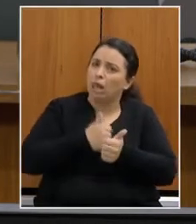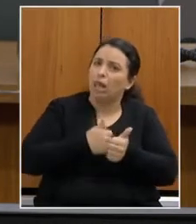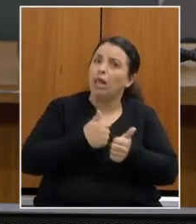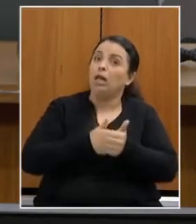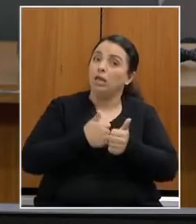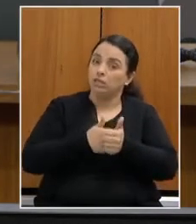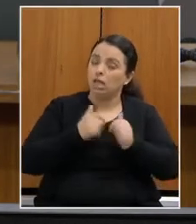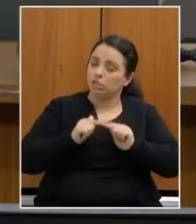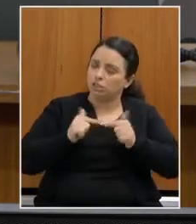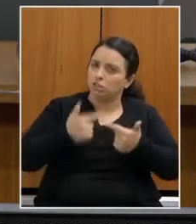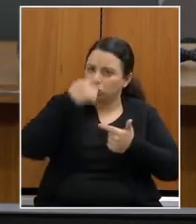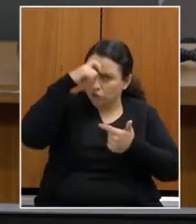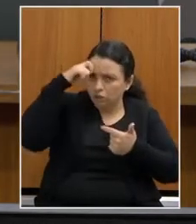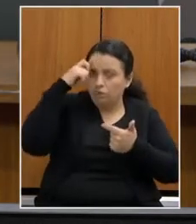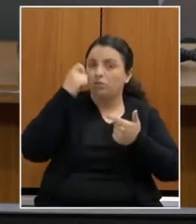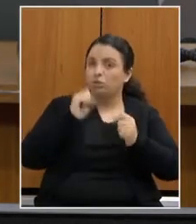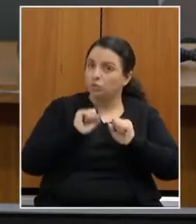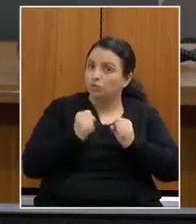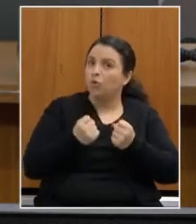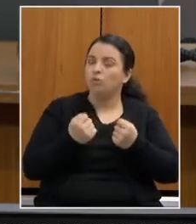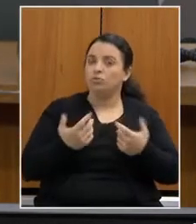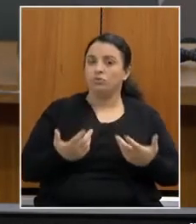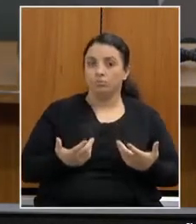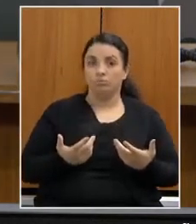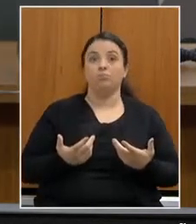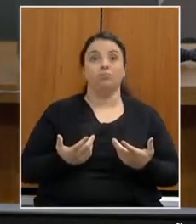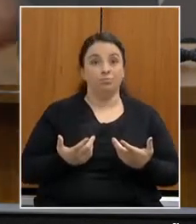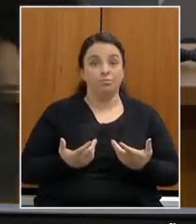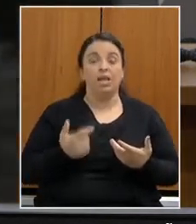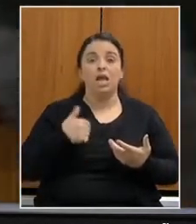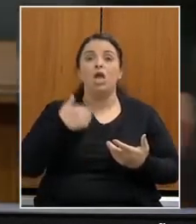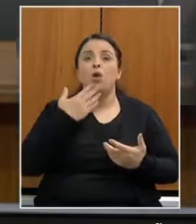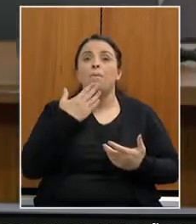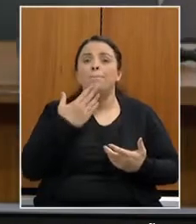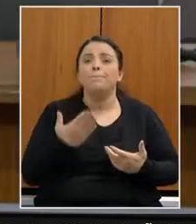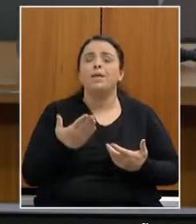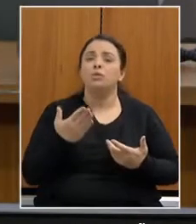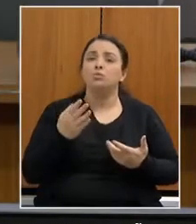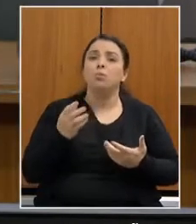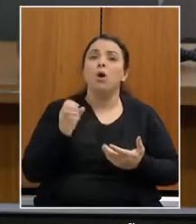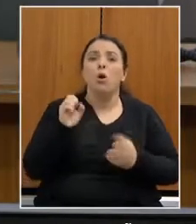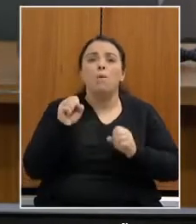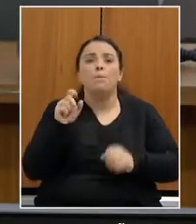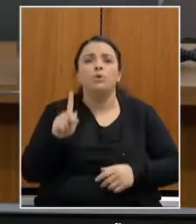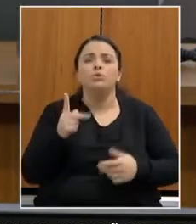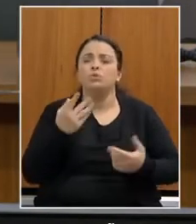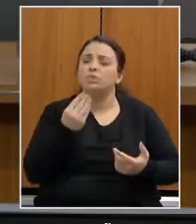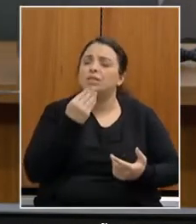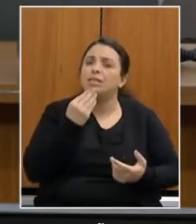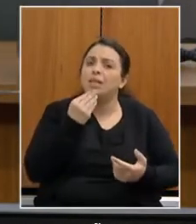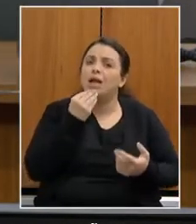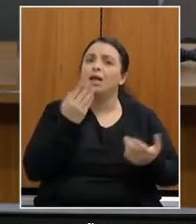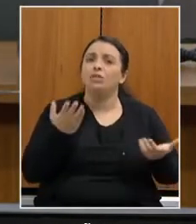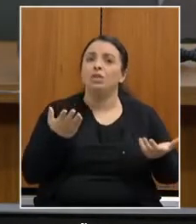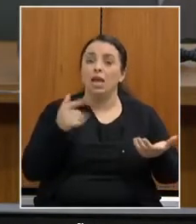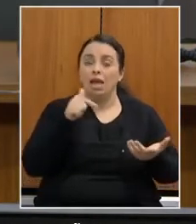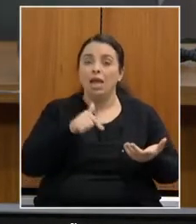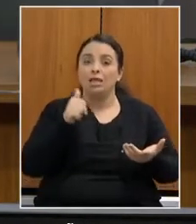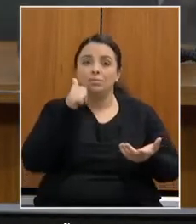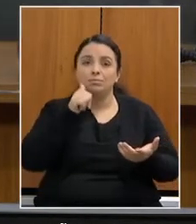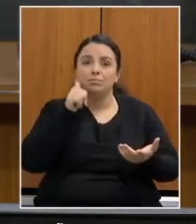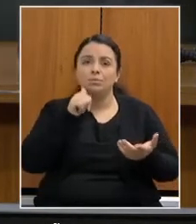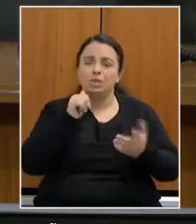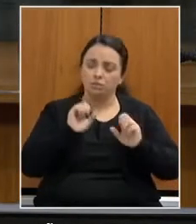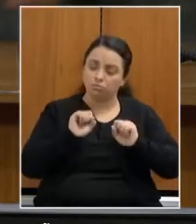conciliar governador venho aqui perder uma chance a essas bravas mulheres que persistem na